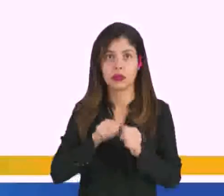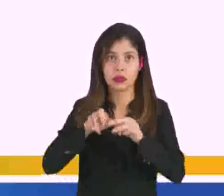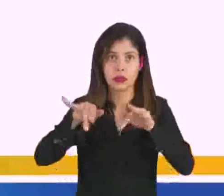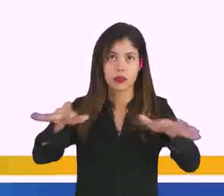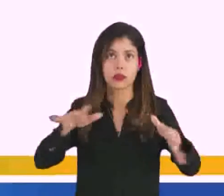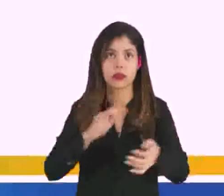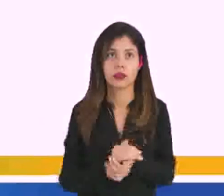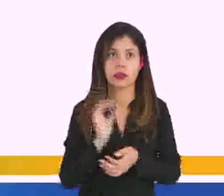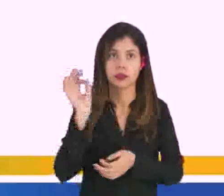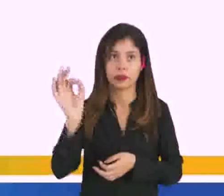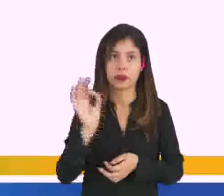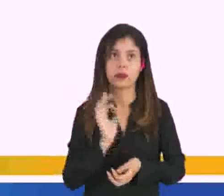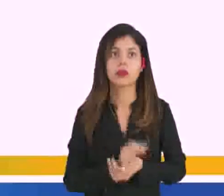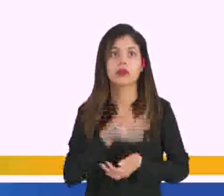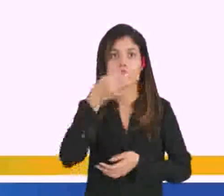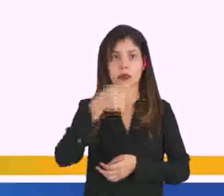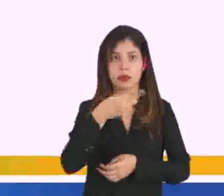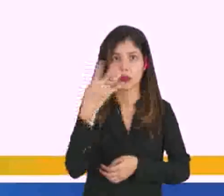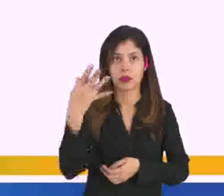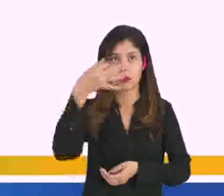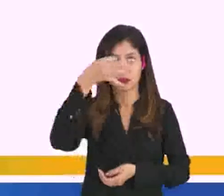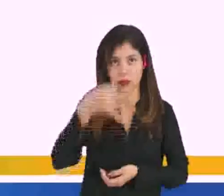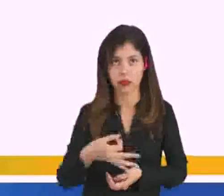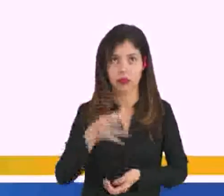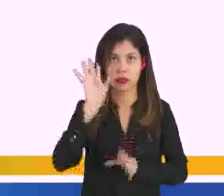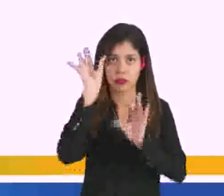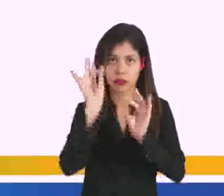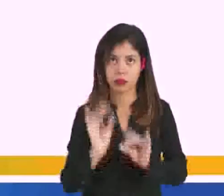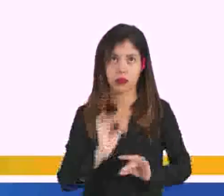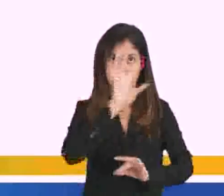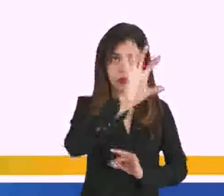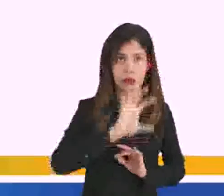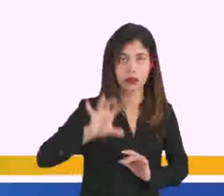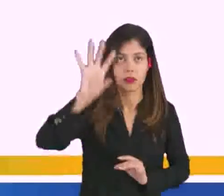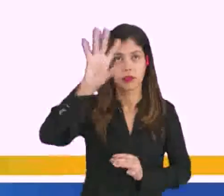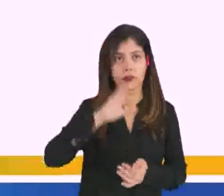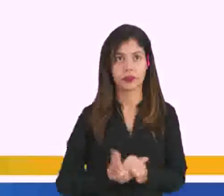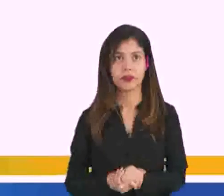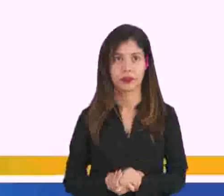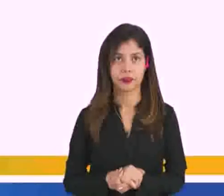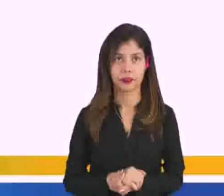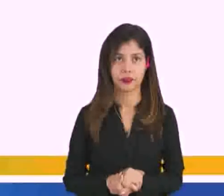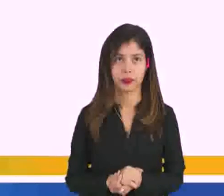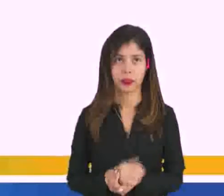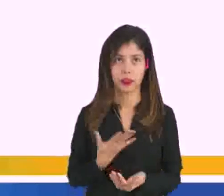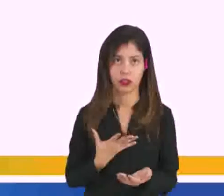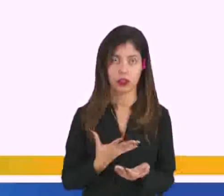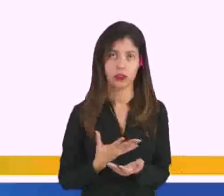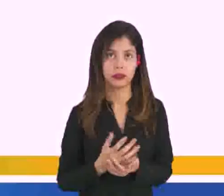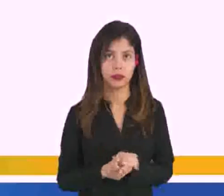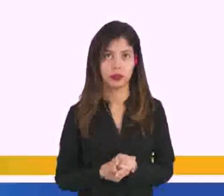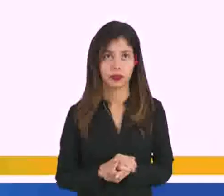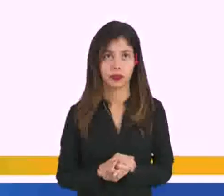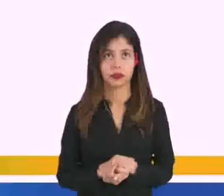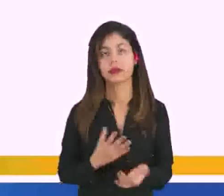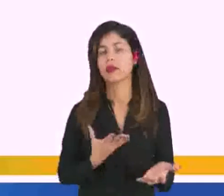8.000 eleitores distribuídos proporcionalmente à quantidade de eleitores de cada região. E em cada